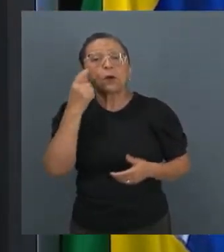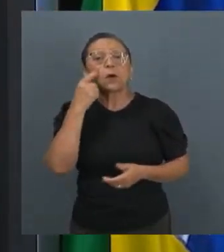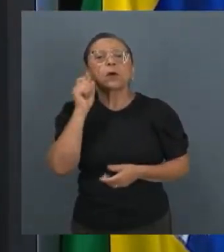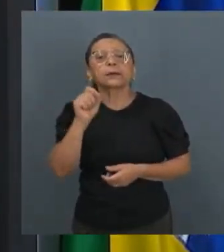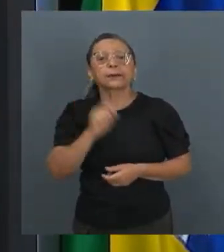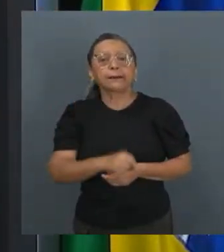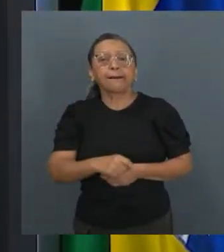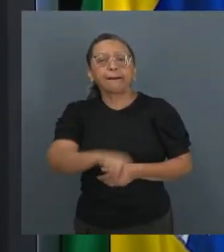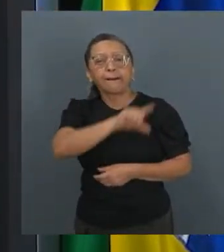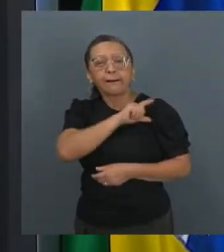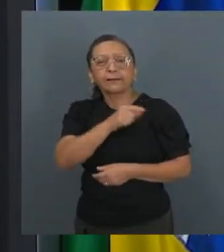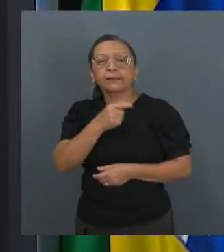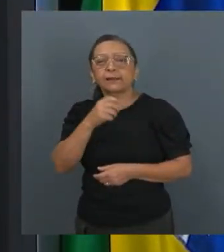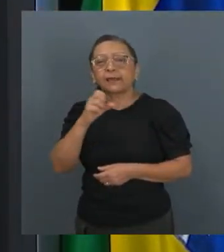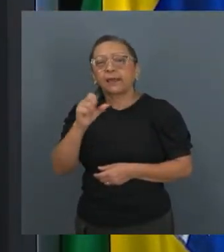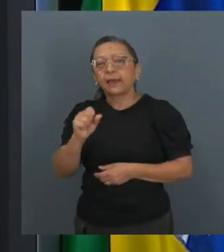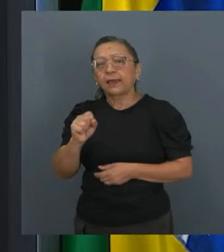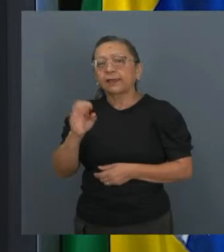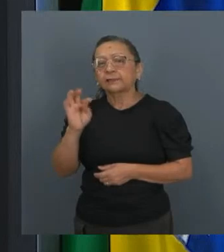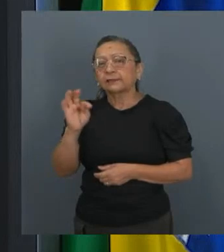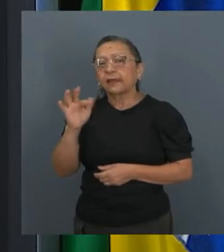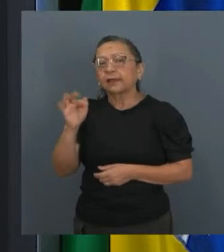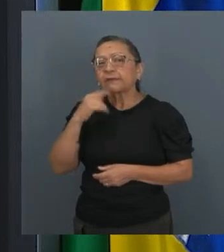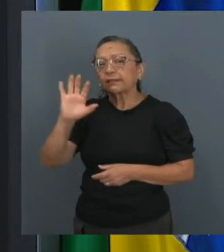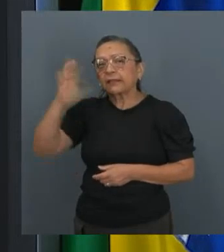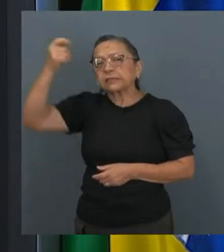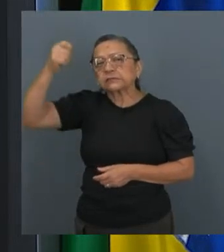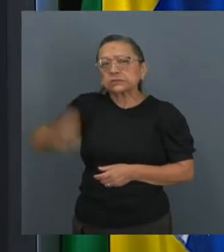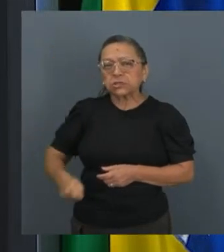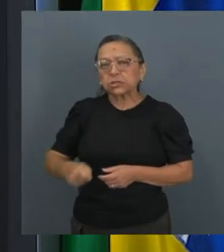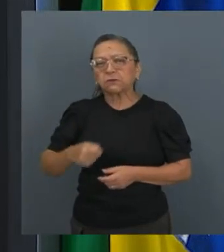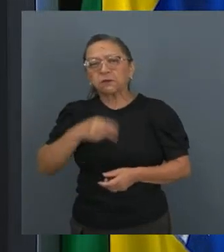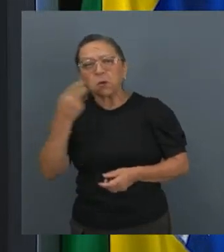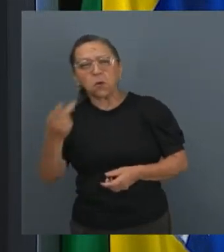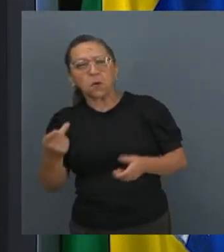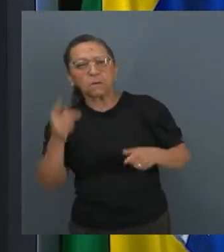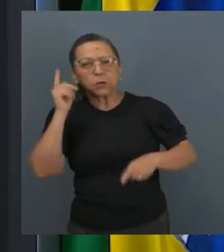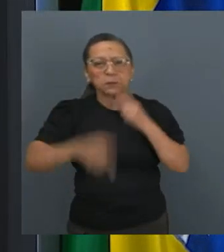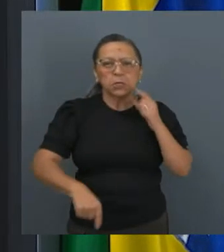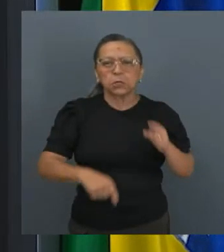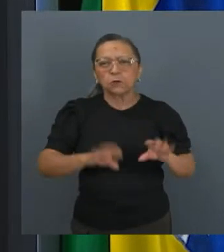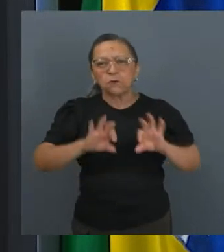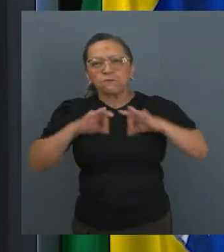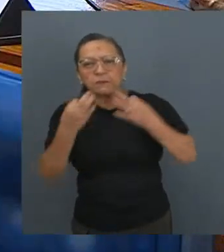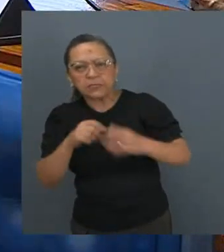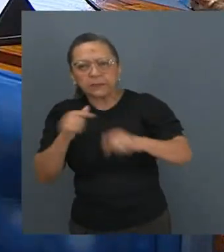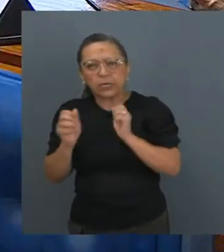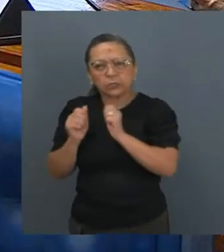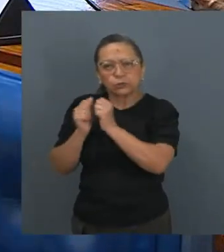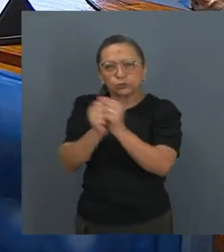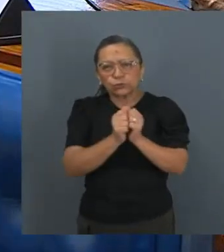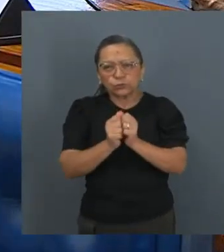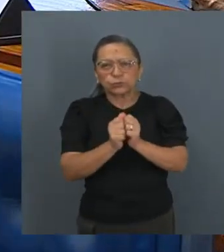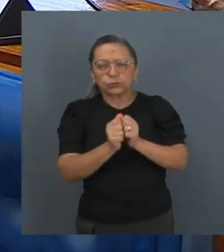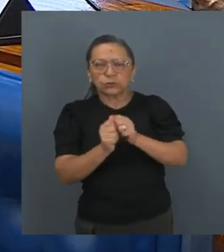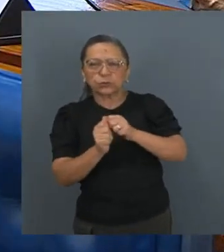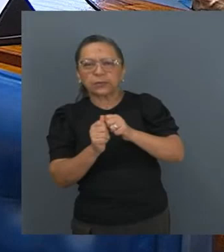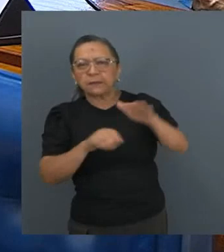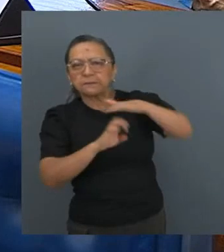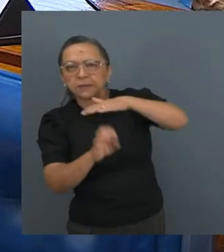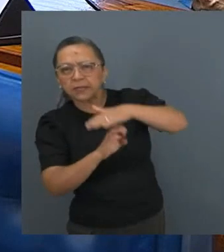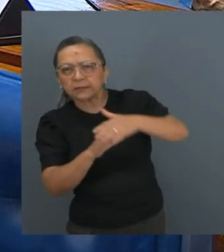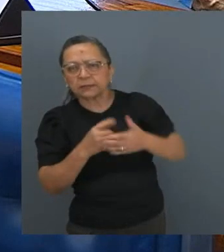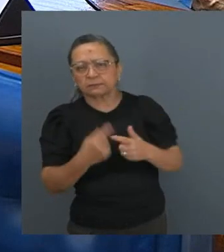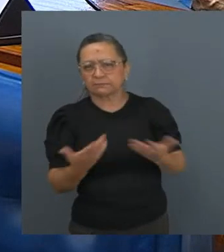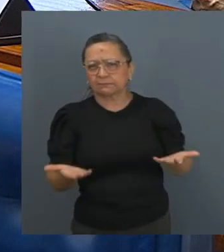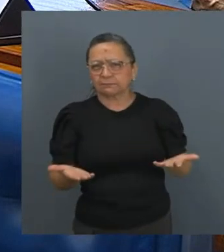do STF de que não pode, de que cônjuge pode estar junto de escritório de advocacia que o